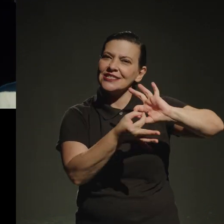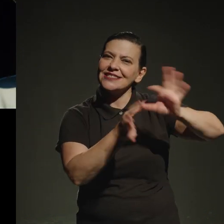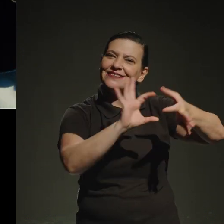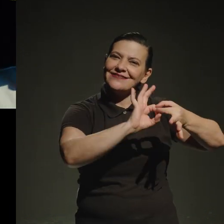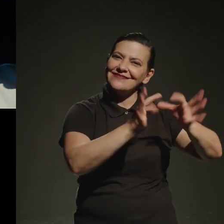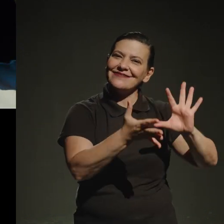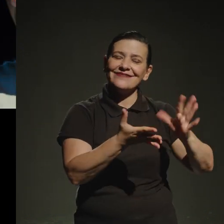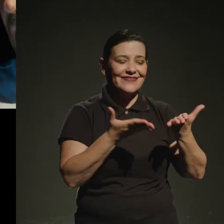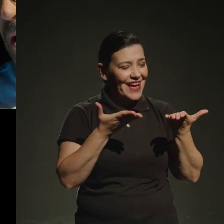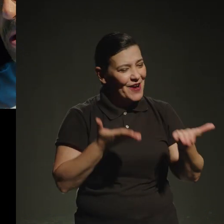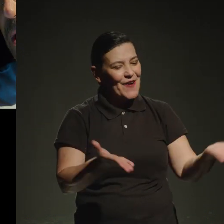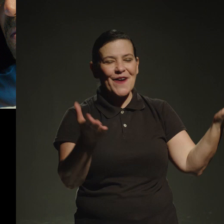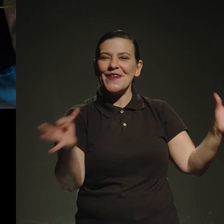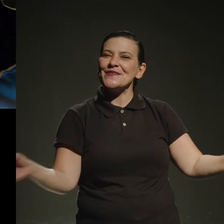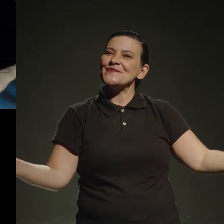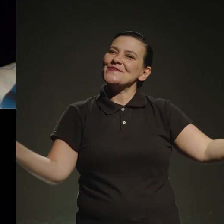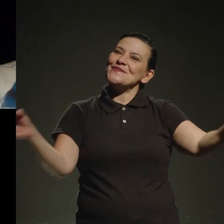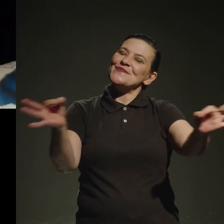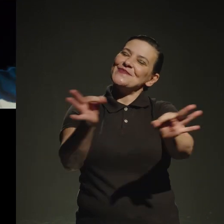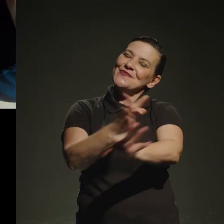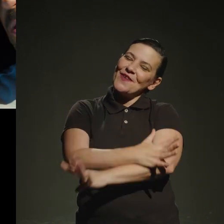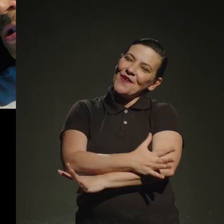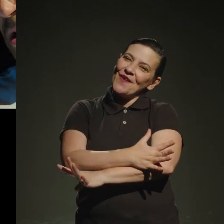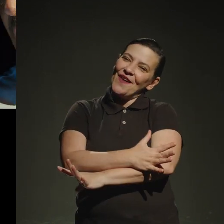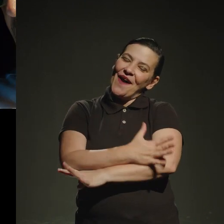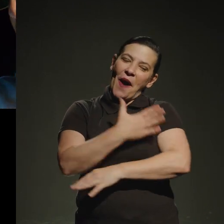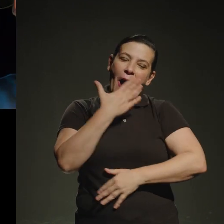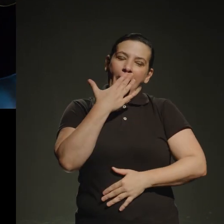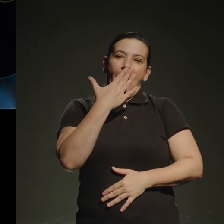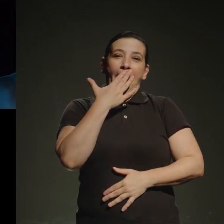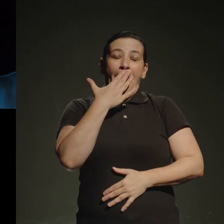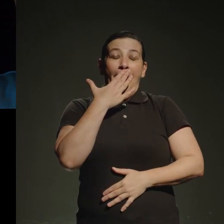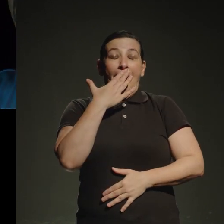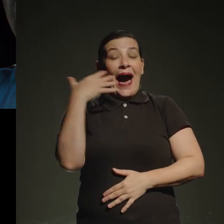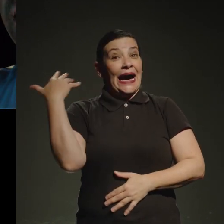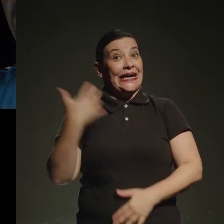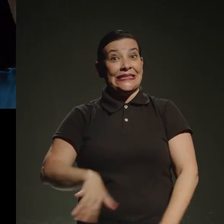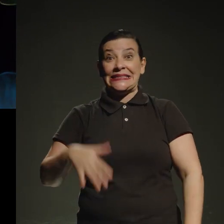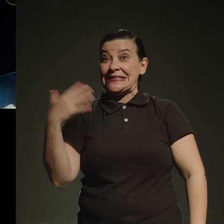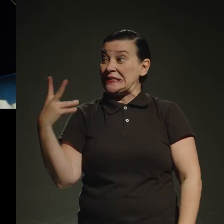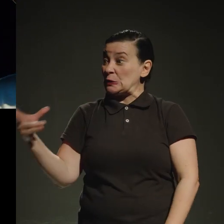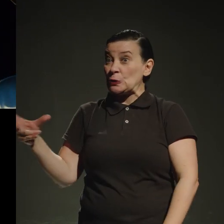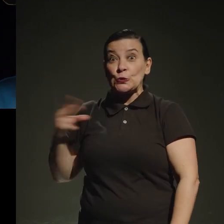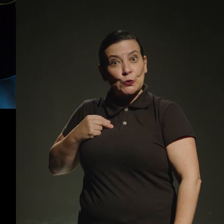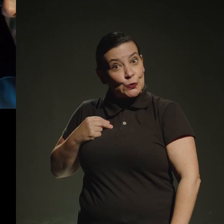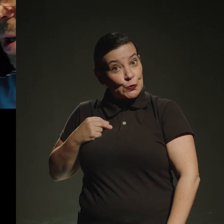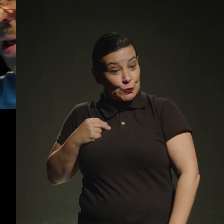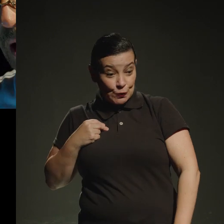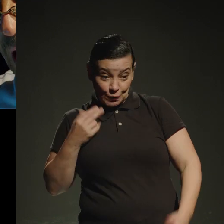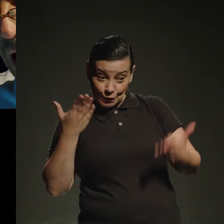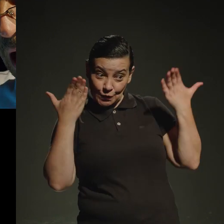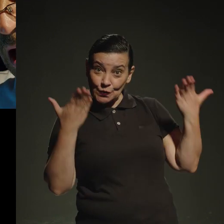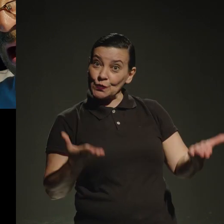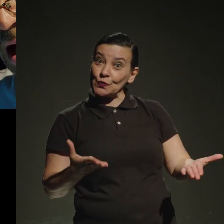pronto. Ai, mas que músculos mais duros tens e que peito mais cabeludo